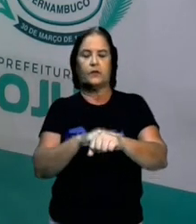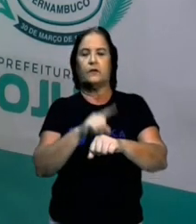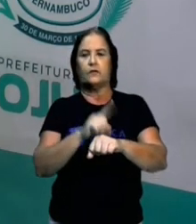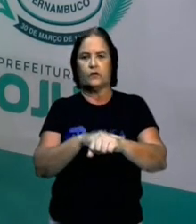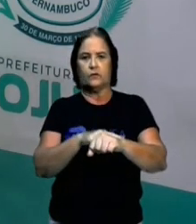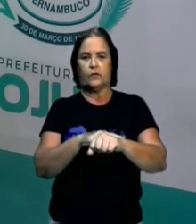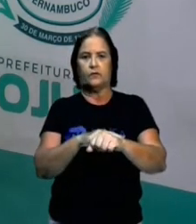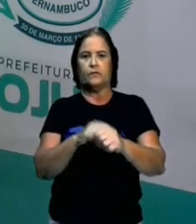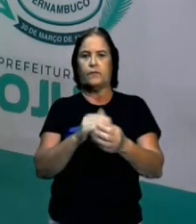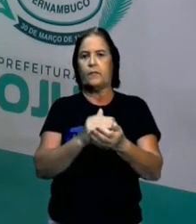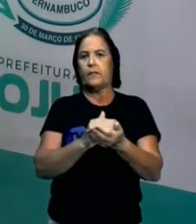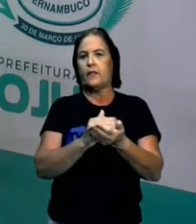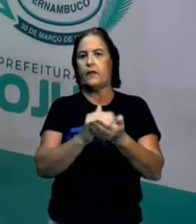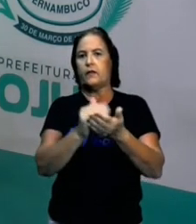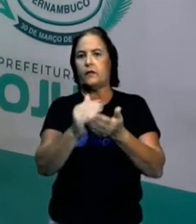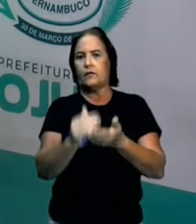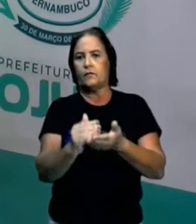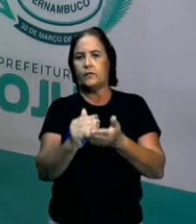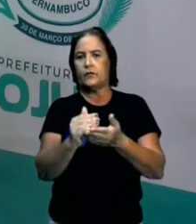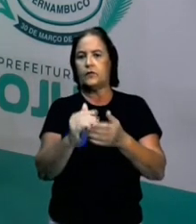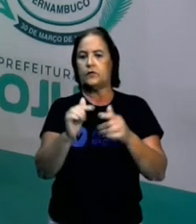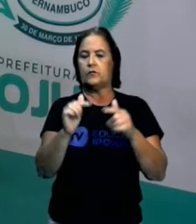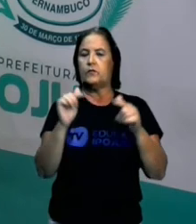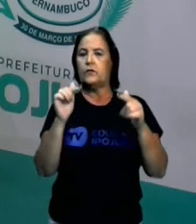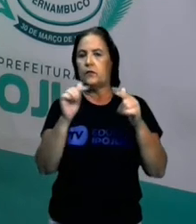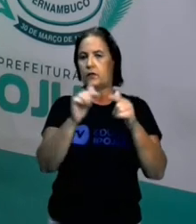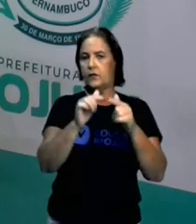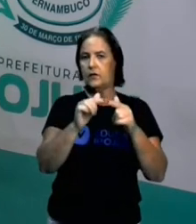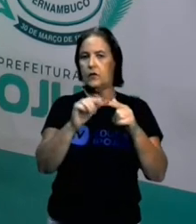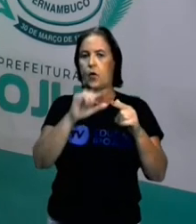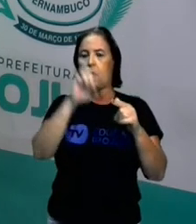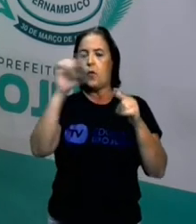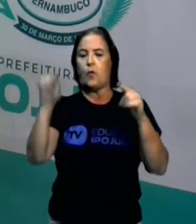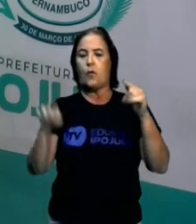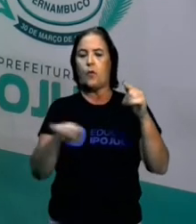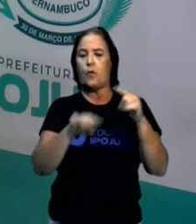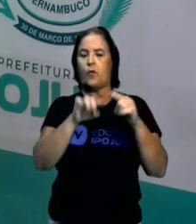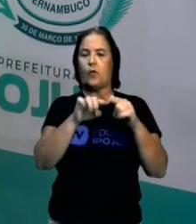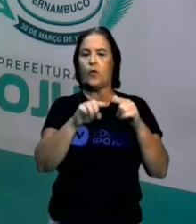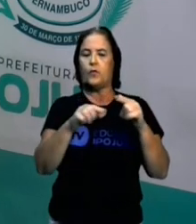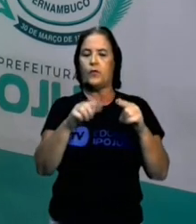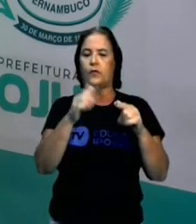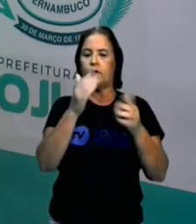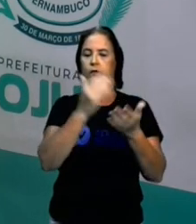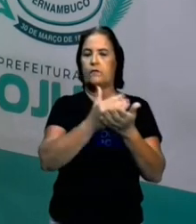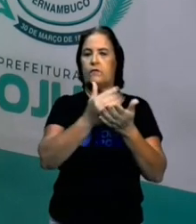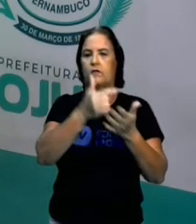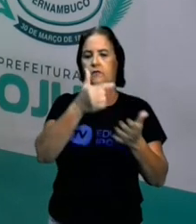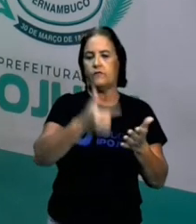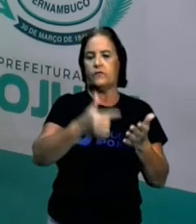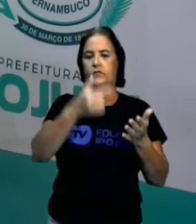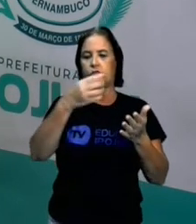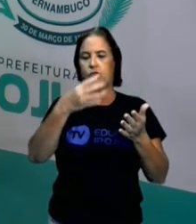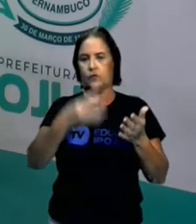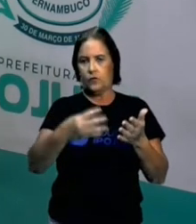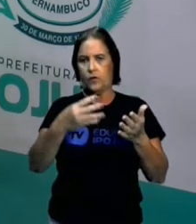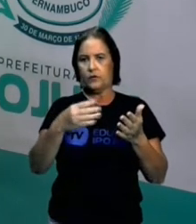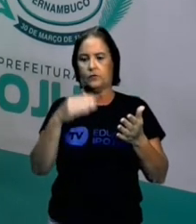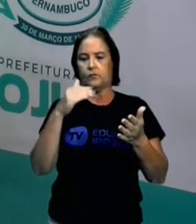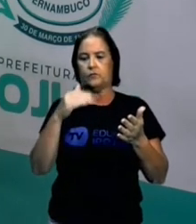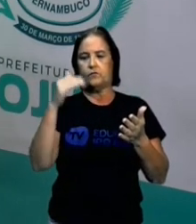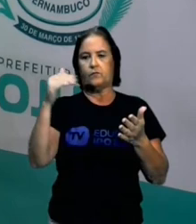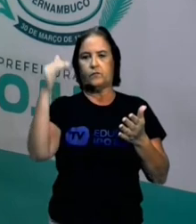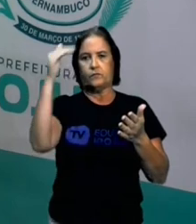meridiano, o globo terrestre é dividido em 24 faixas de 15 graus. Segundo